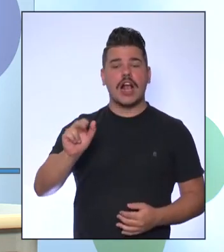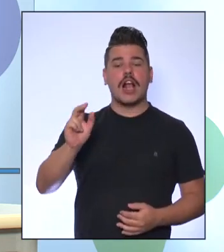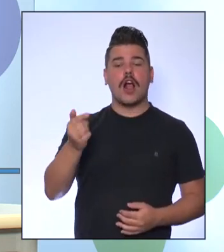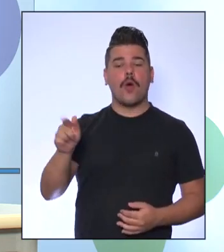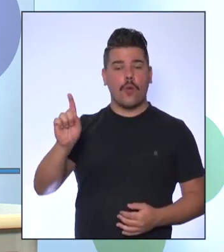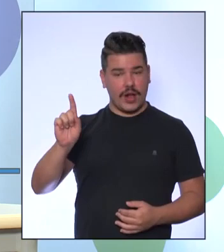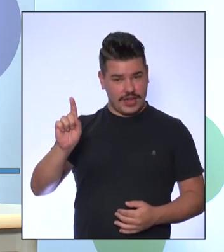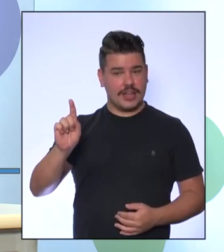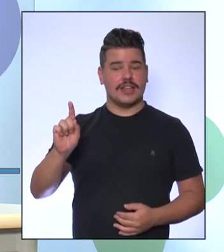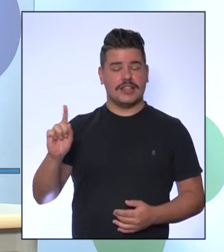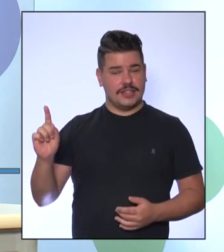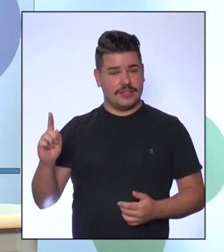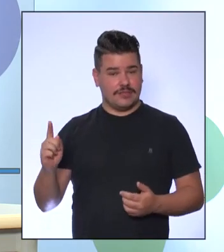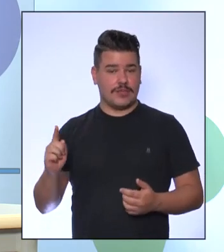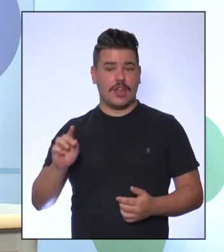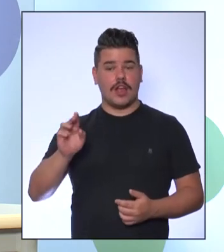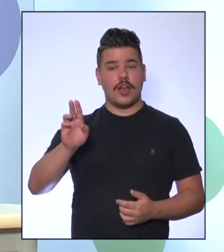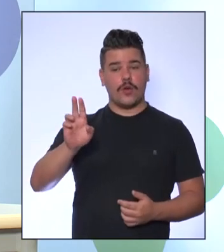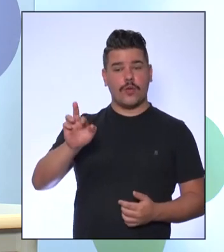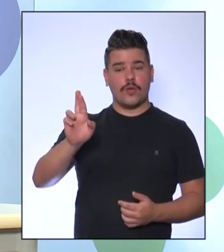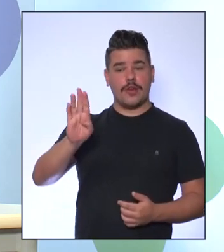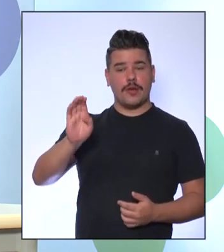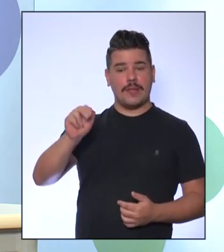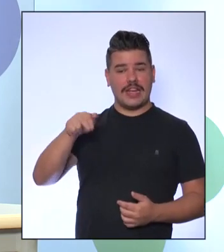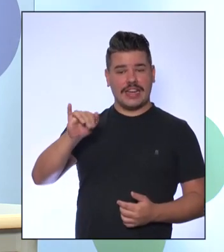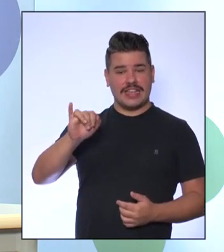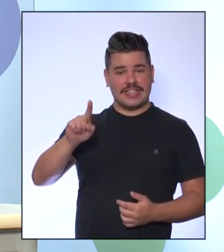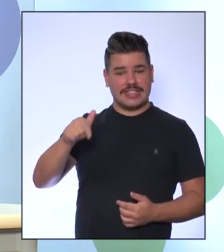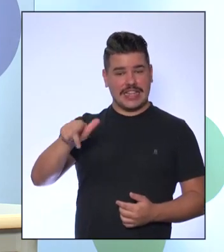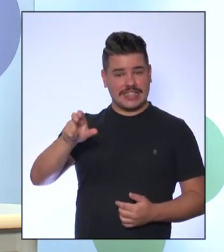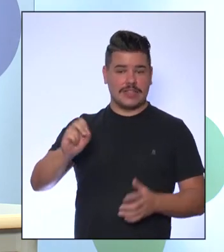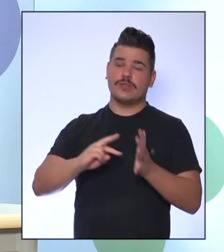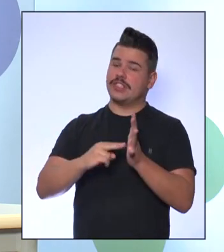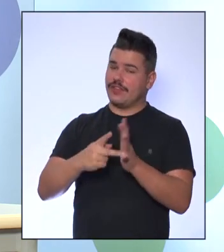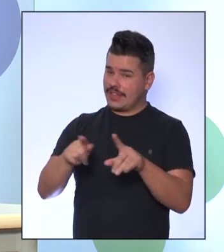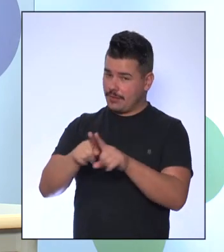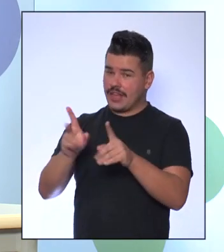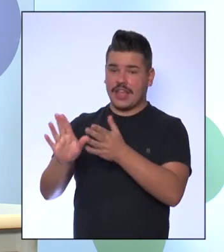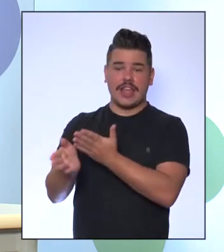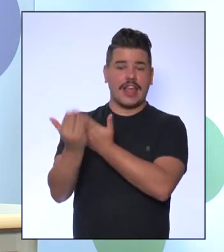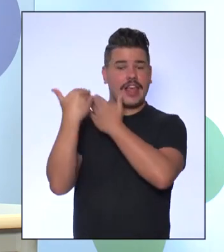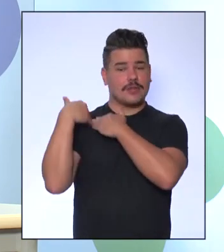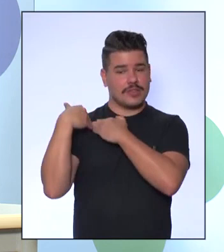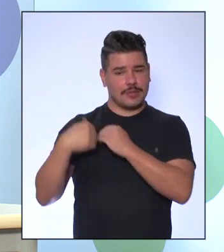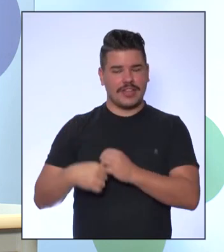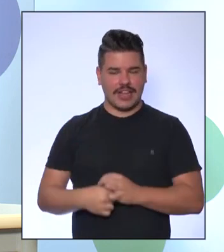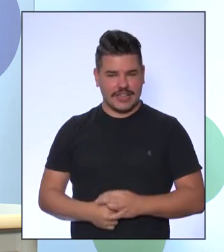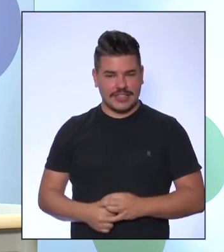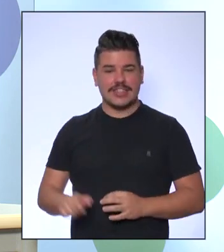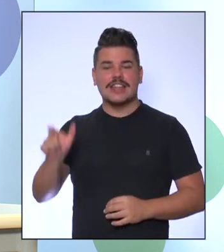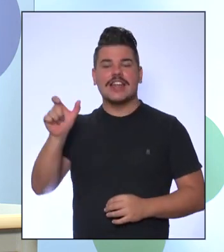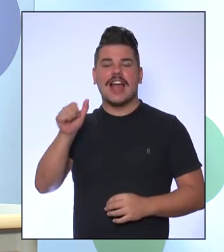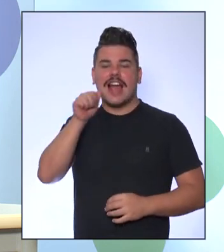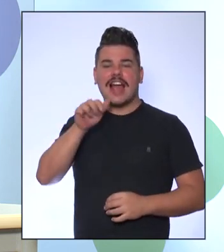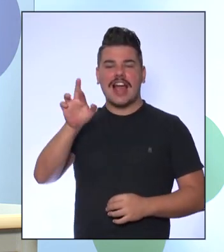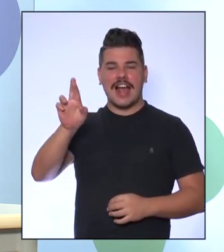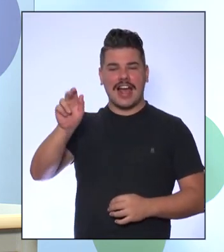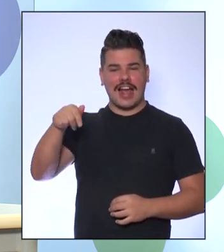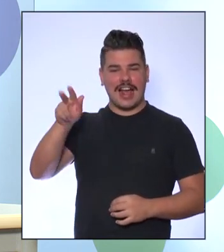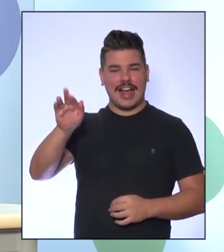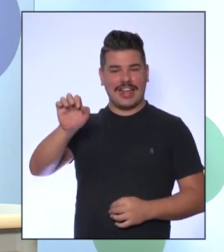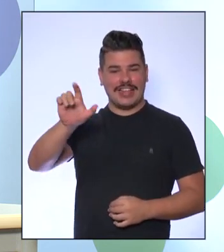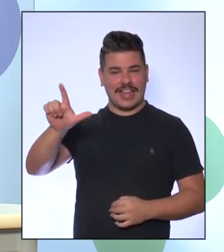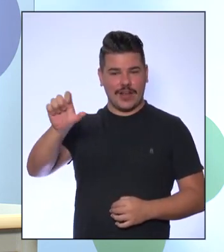urbanização também tem a ver com responsabilidade. A Raquel Silva, ela coloca um